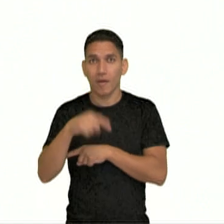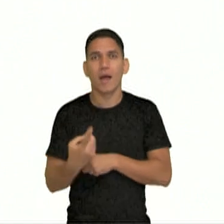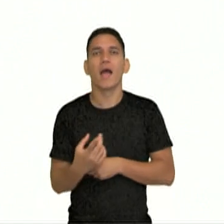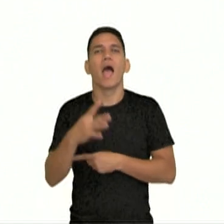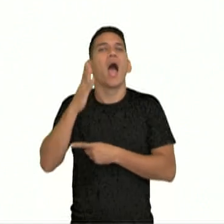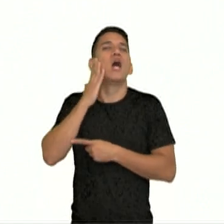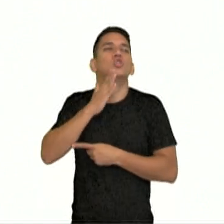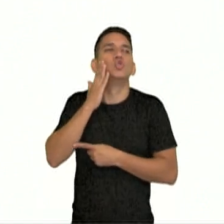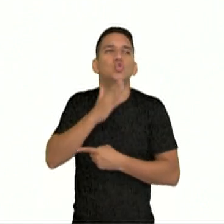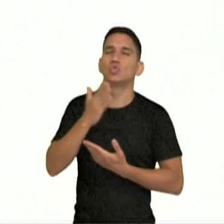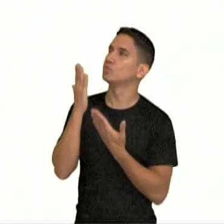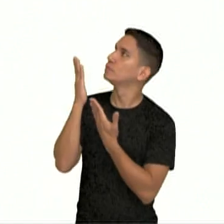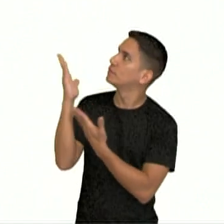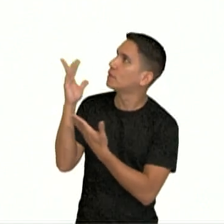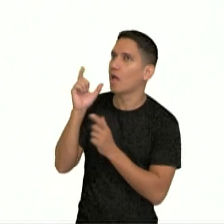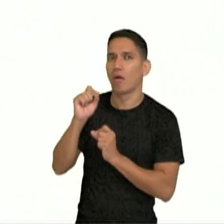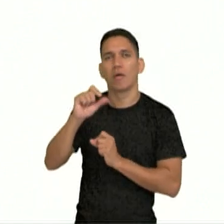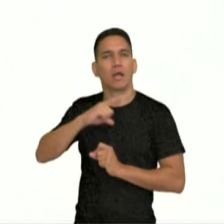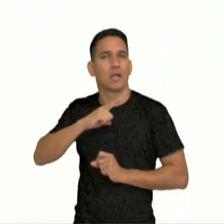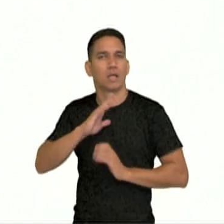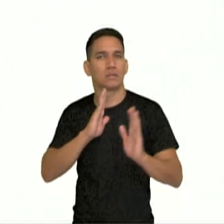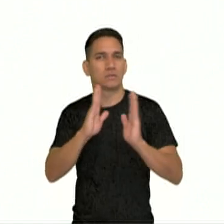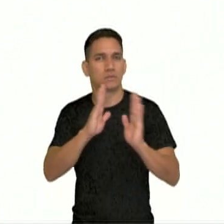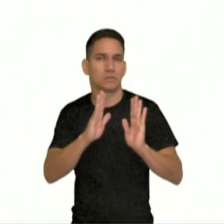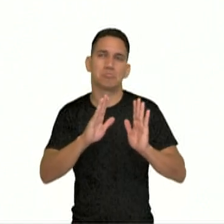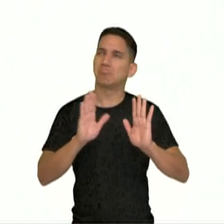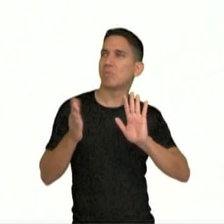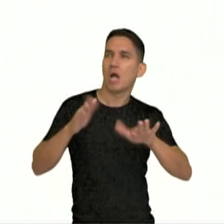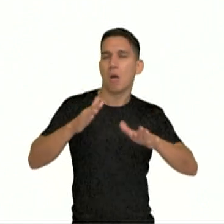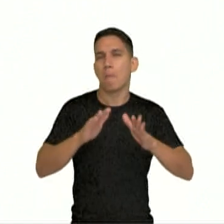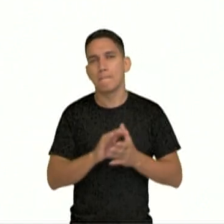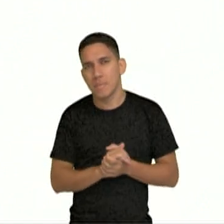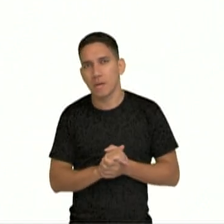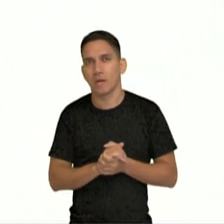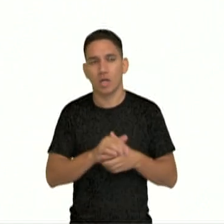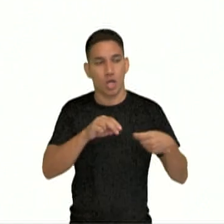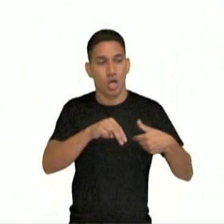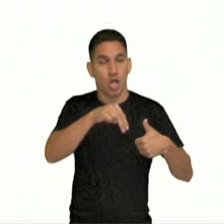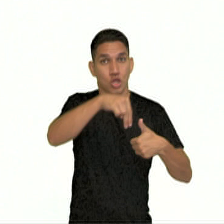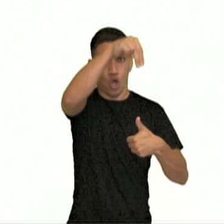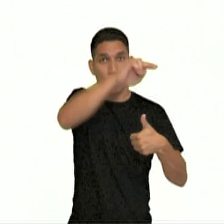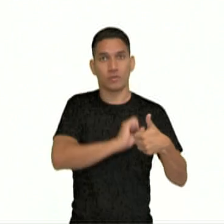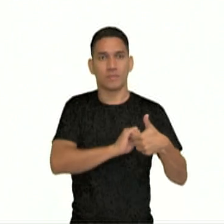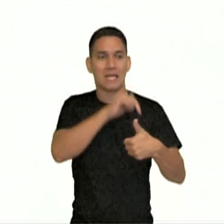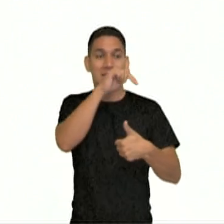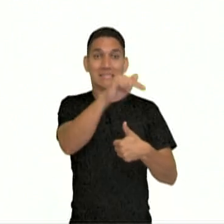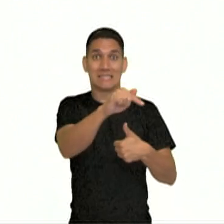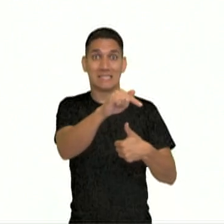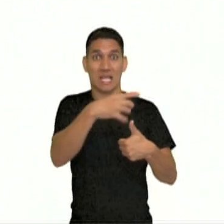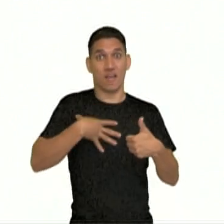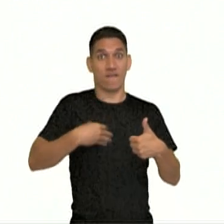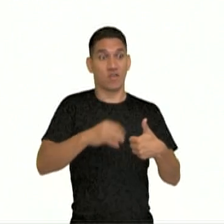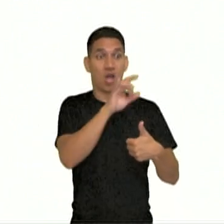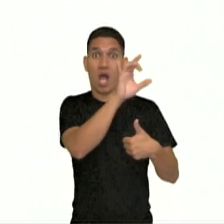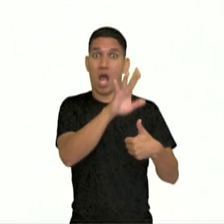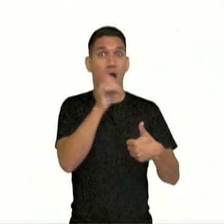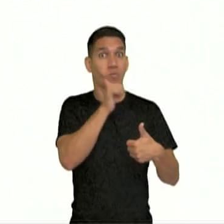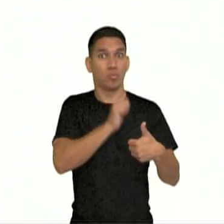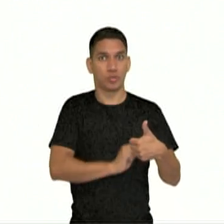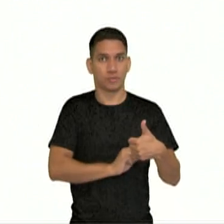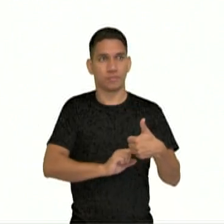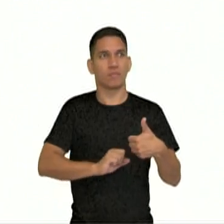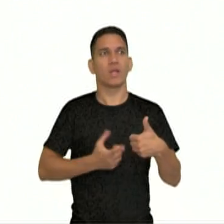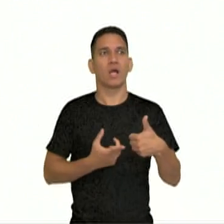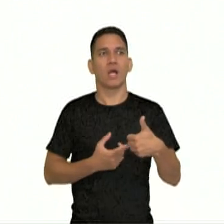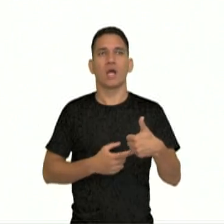barrinhas azuis, a gente tinha ali, em média, né? Na região norte, 7 filhos por mulher. Na região sul,